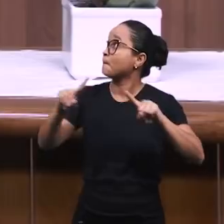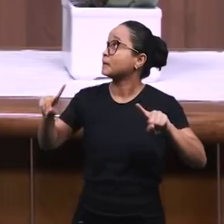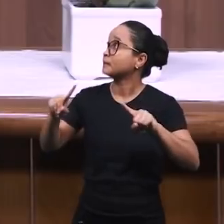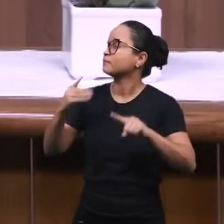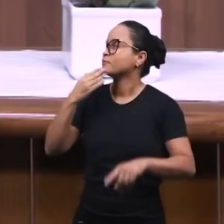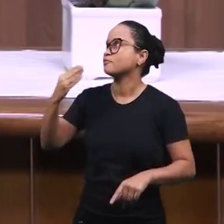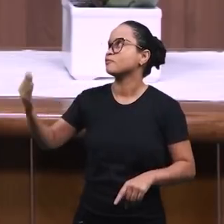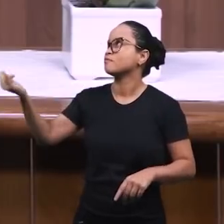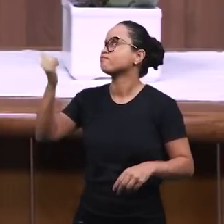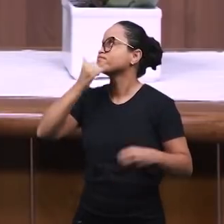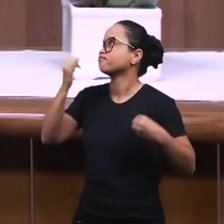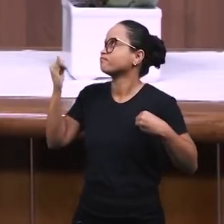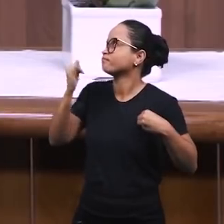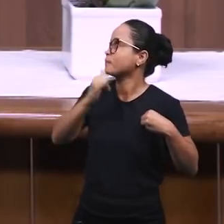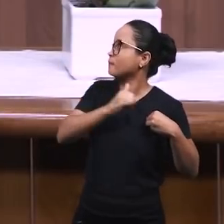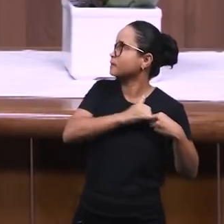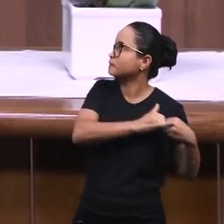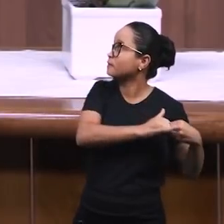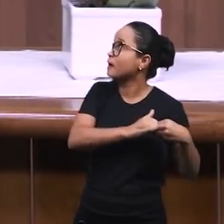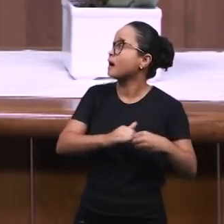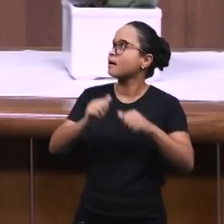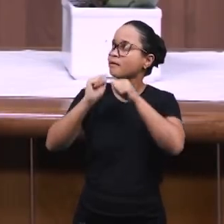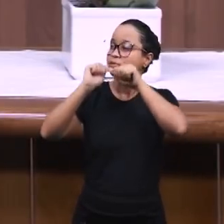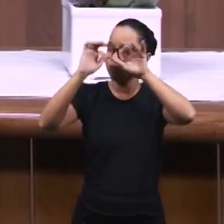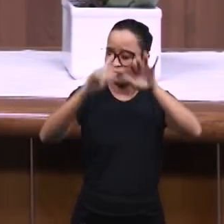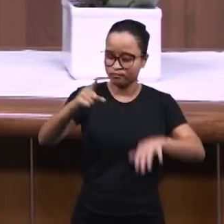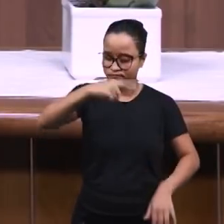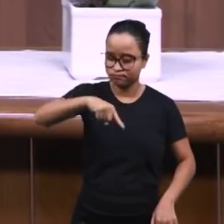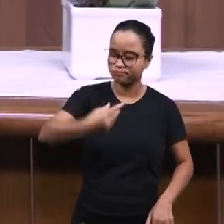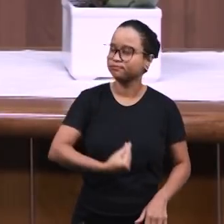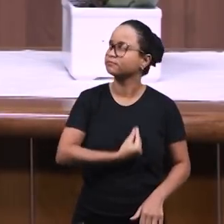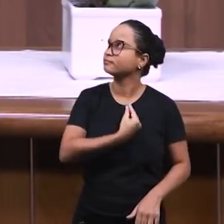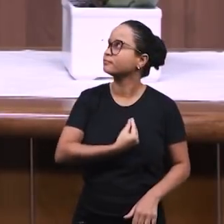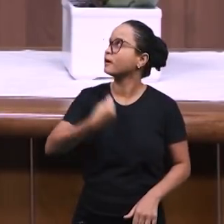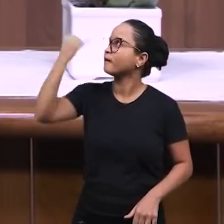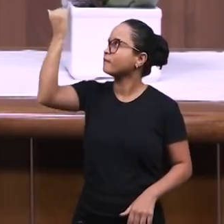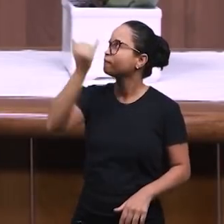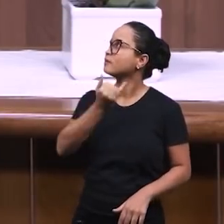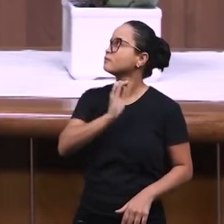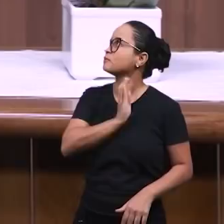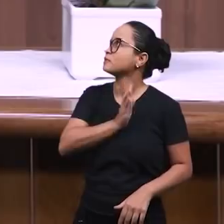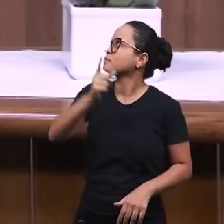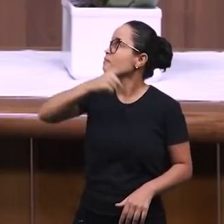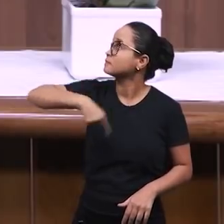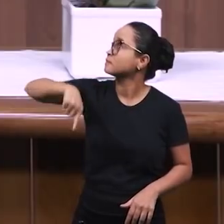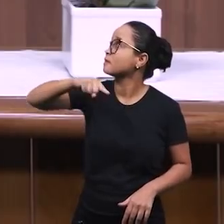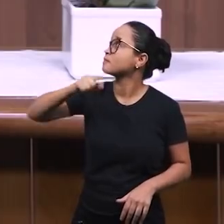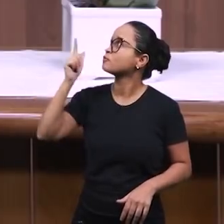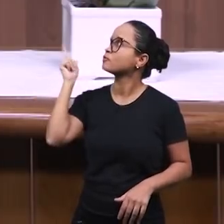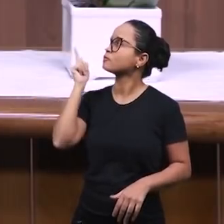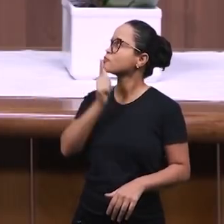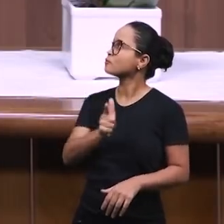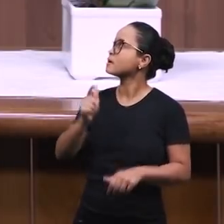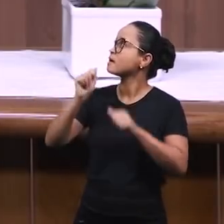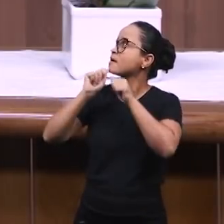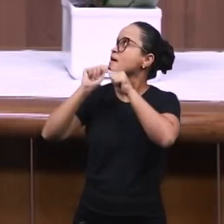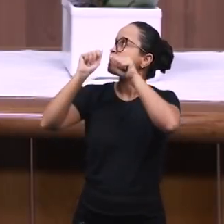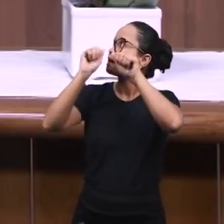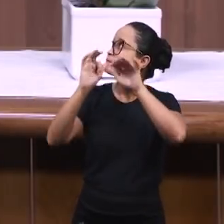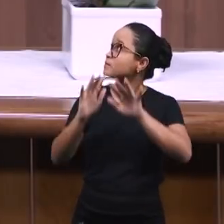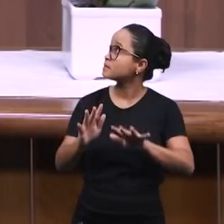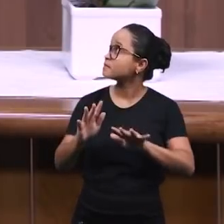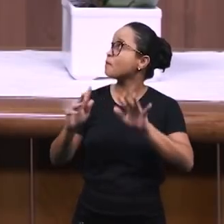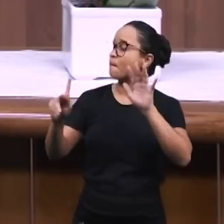o perdão pelos nossos pecados. Nos abençoa, Senhor, nos visita, fala conosco nesta hora, nos faz alcançar